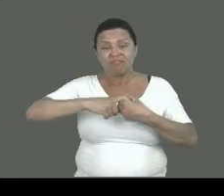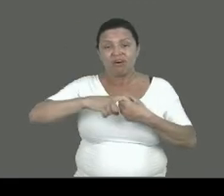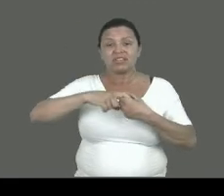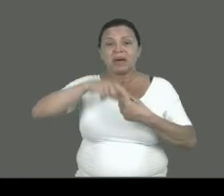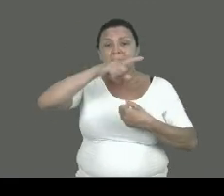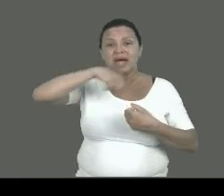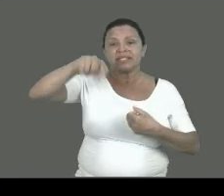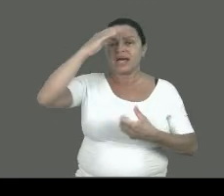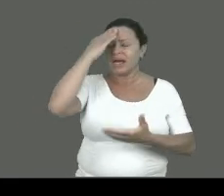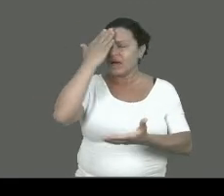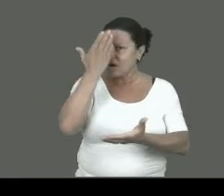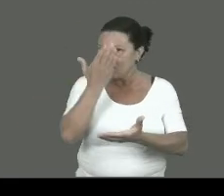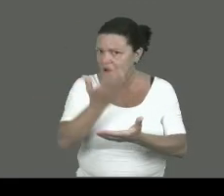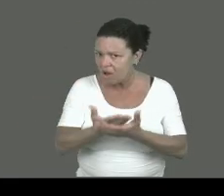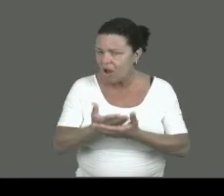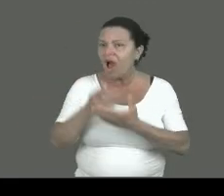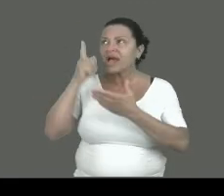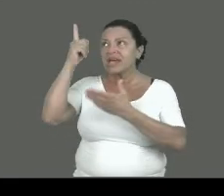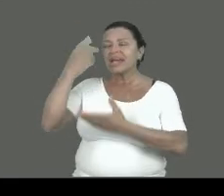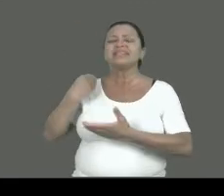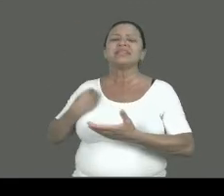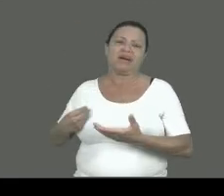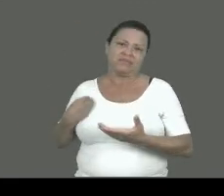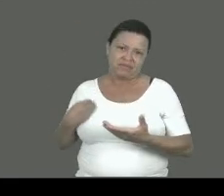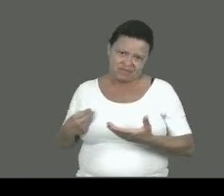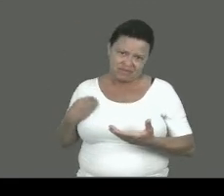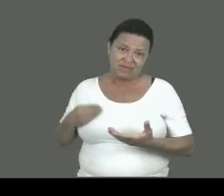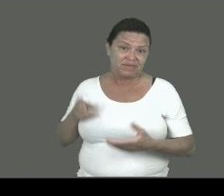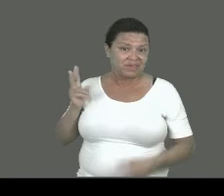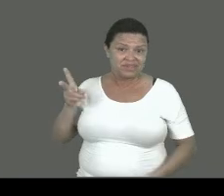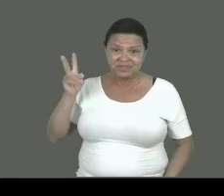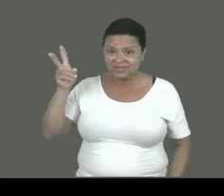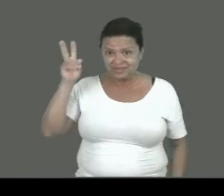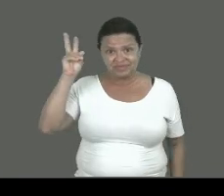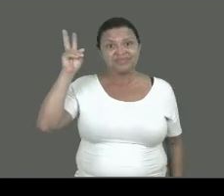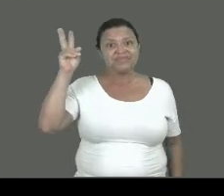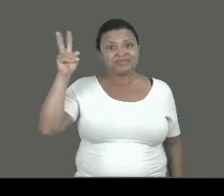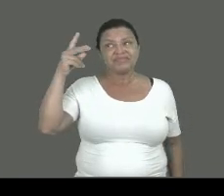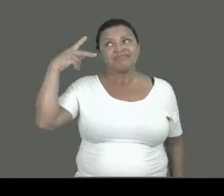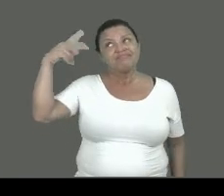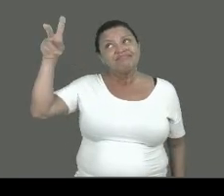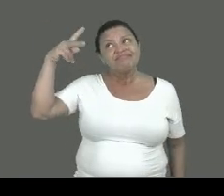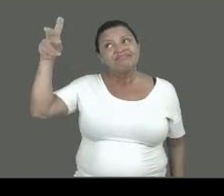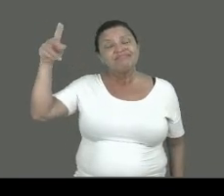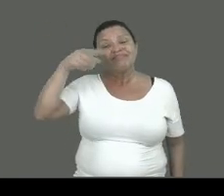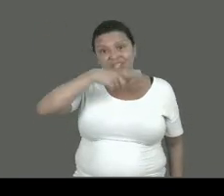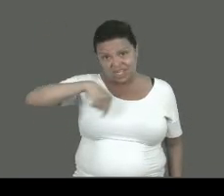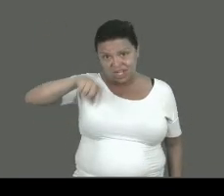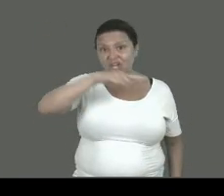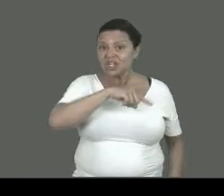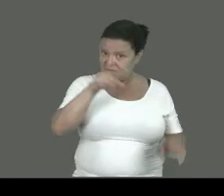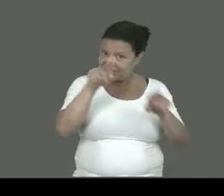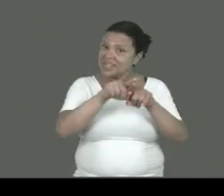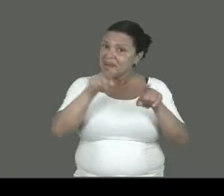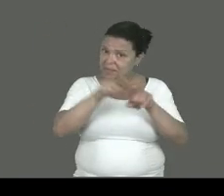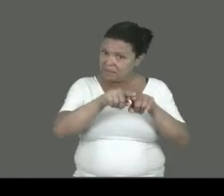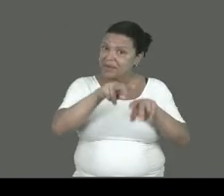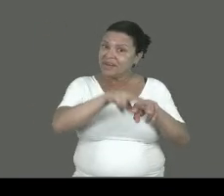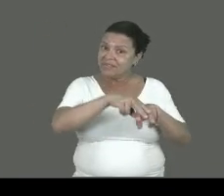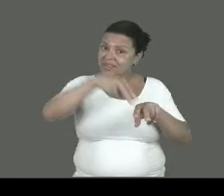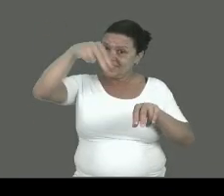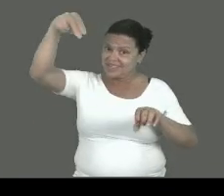temos a confiança de que estão vivos, seguindo a sua jornada, e que nós também pegaremos esse trem